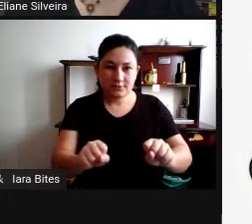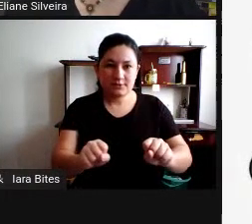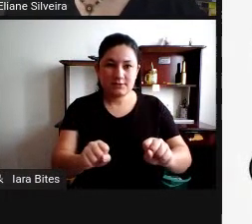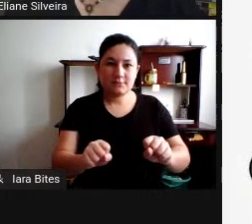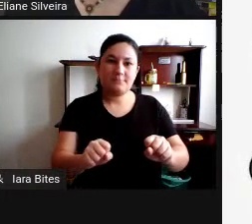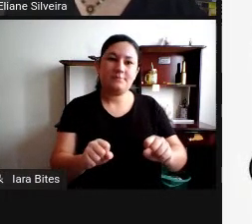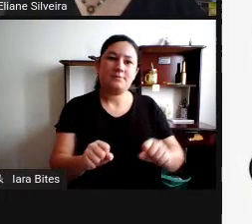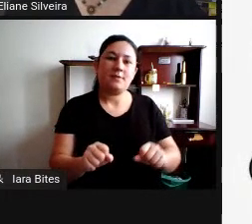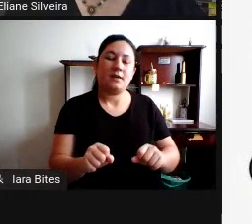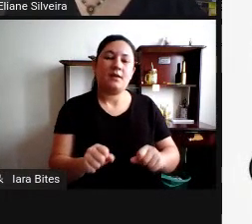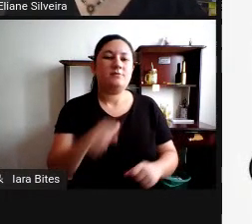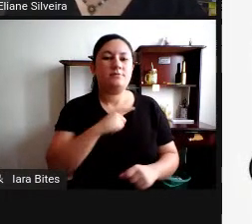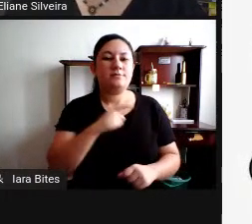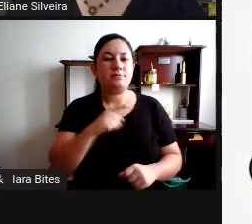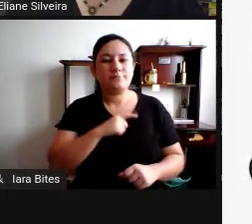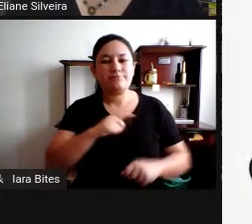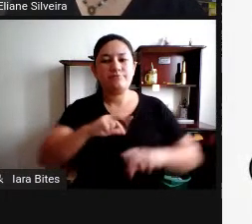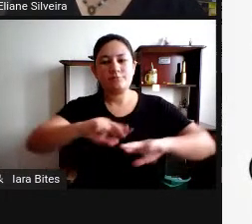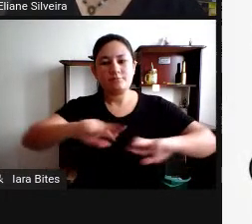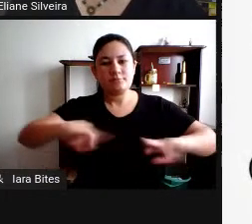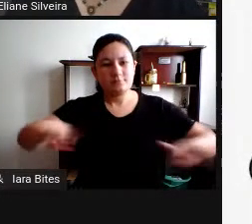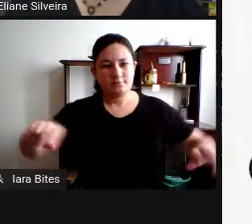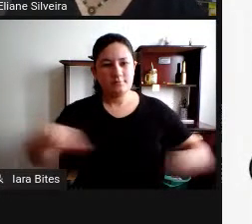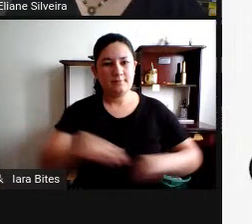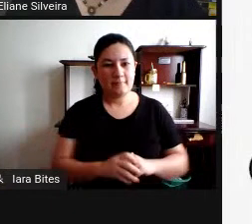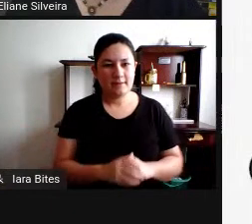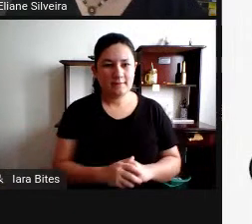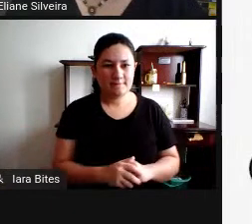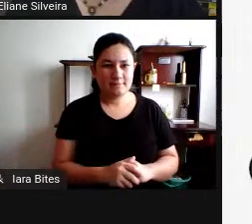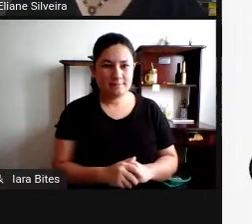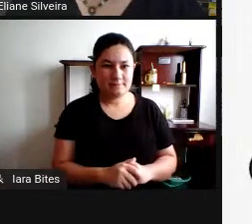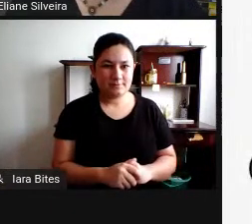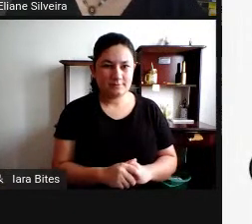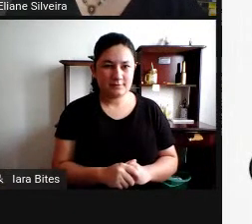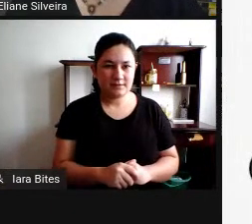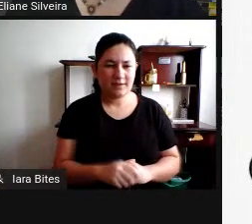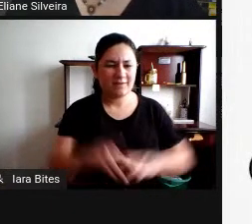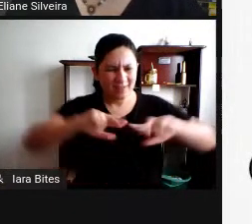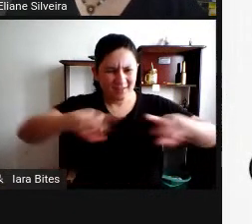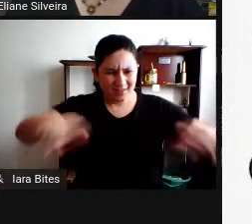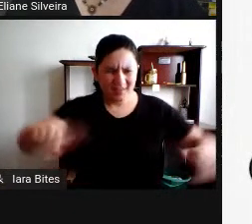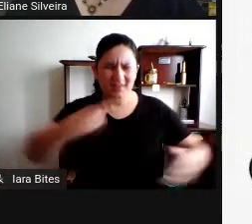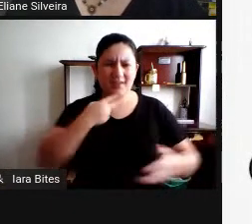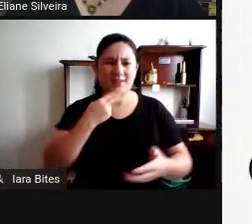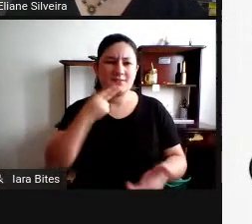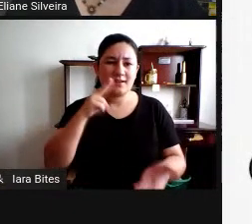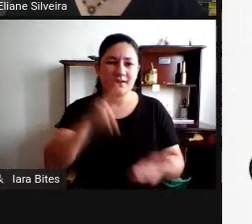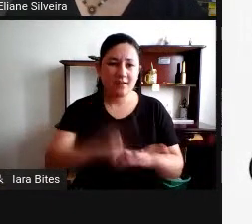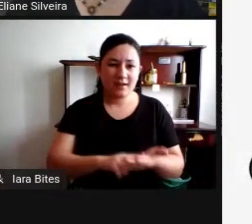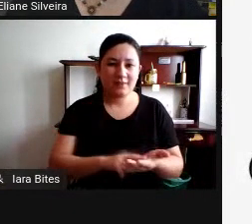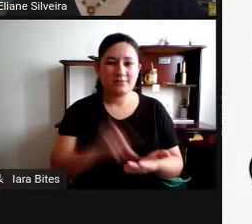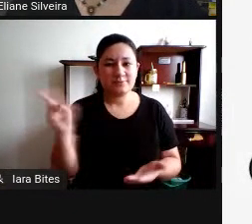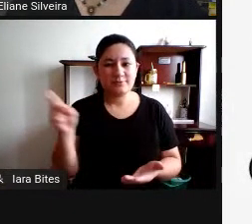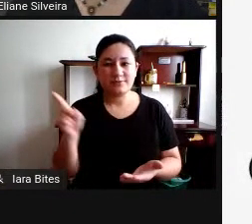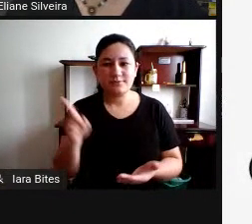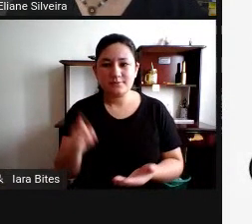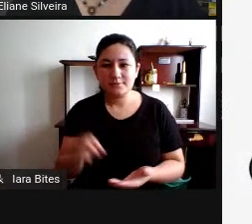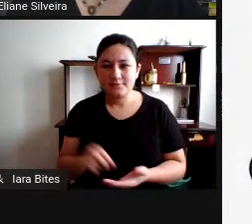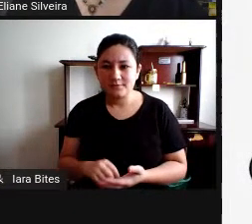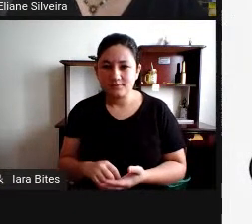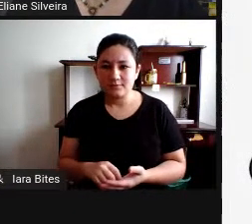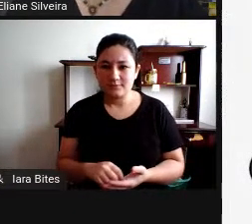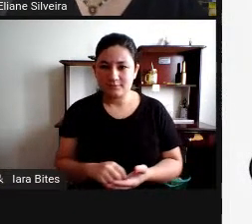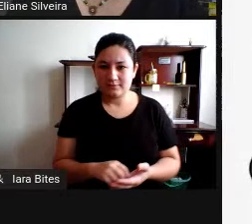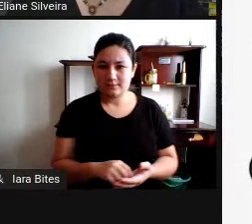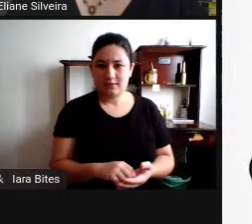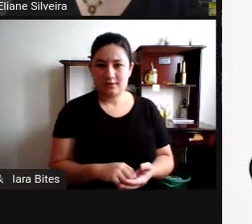inúmeras fontes sussurianas, evidentemente em vários dos manuscritos dele, o Genebrino se propõe a tratar da natureza da língua,